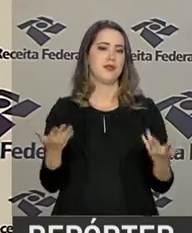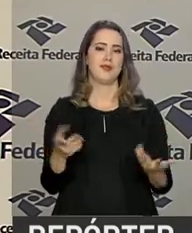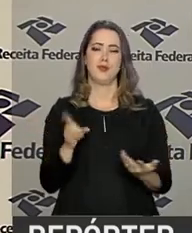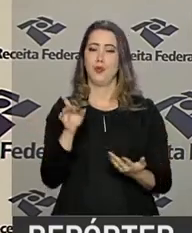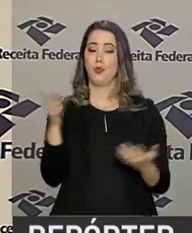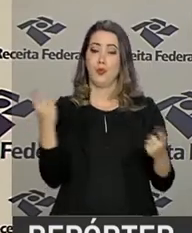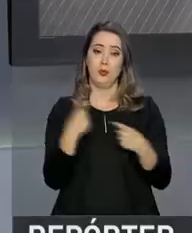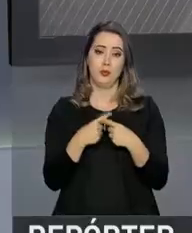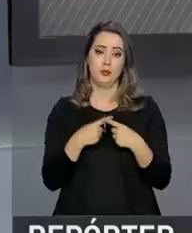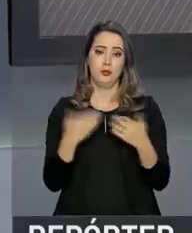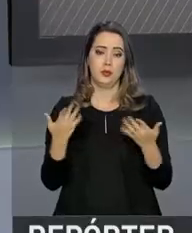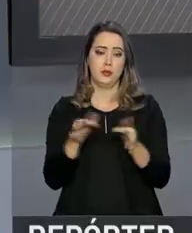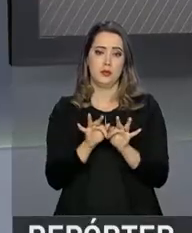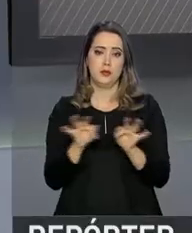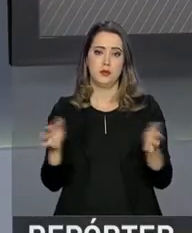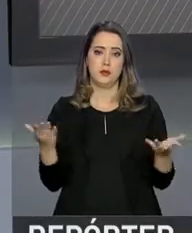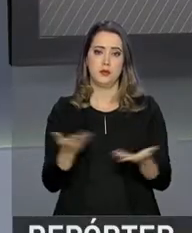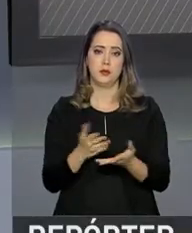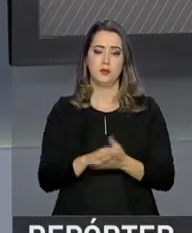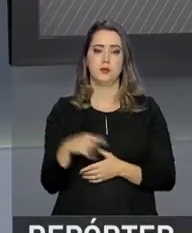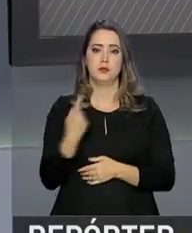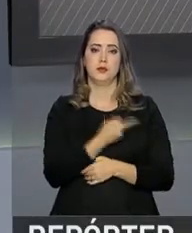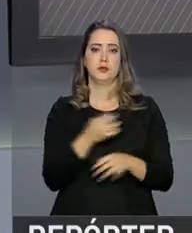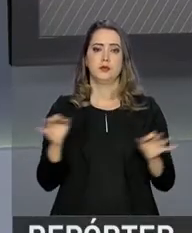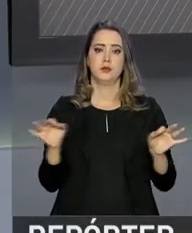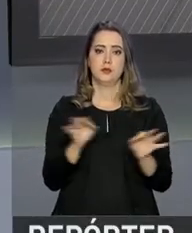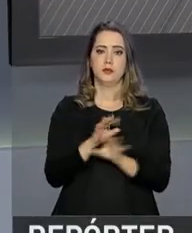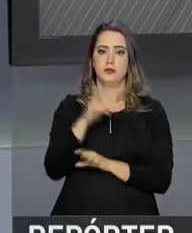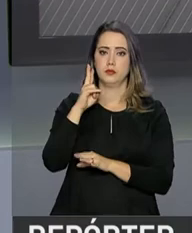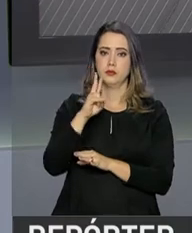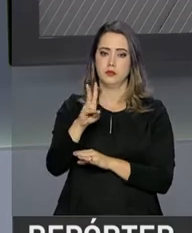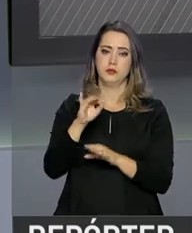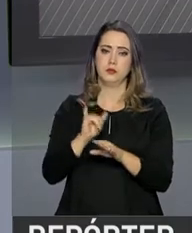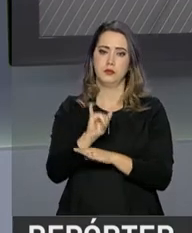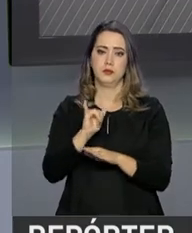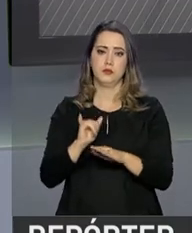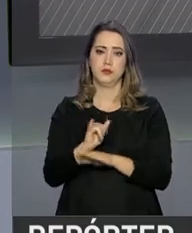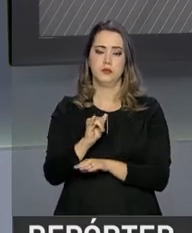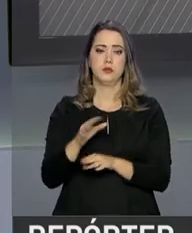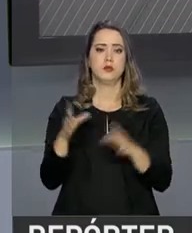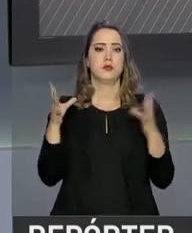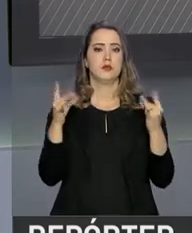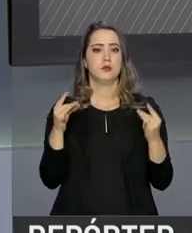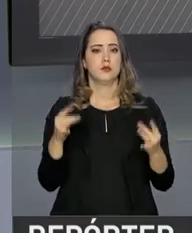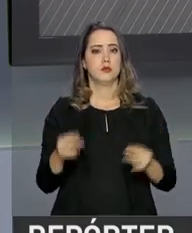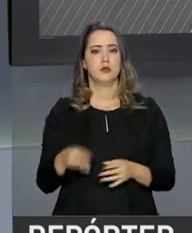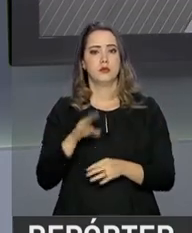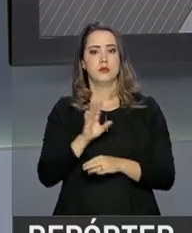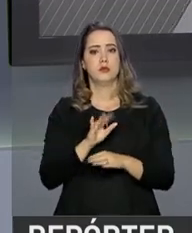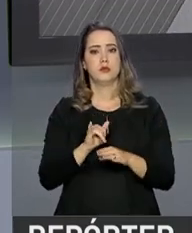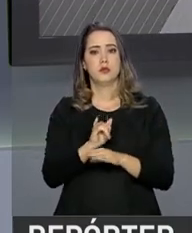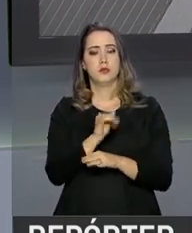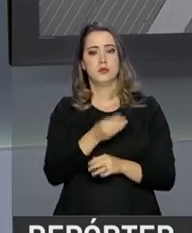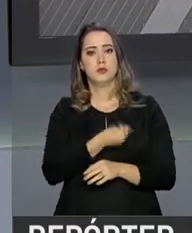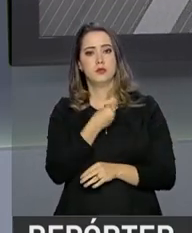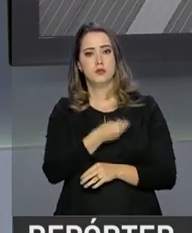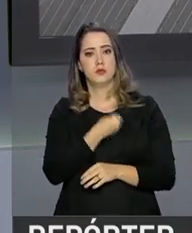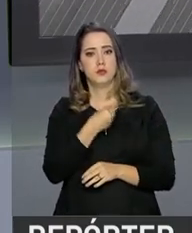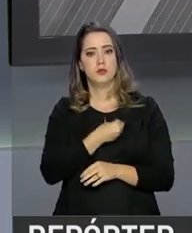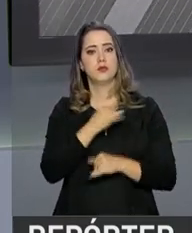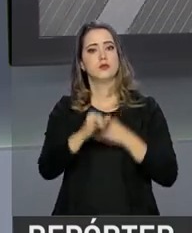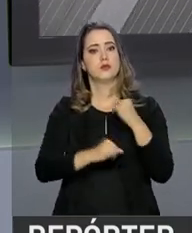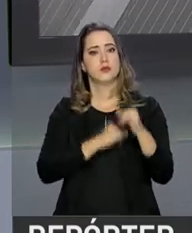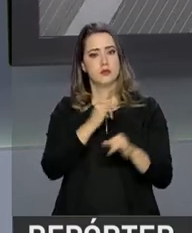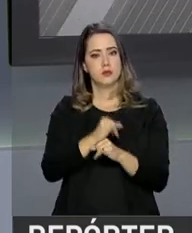simplificado e nós ficamos por aqui você pode rever as reportagens no youtube e acompanhar nossa programação ao vivo